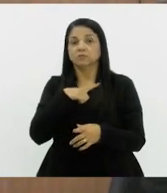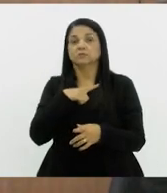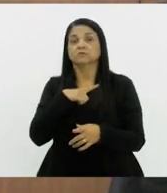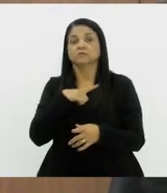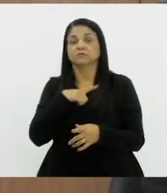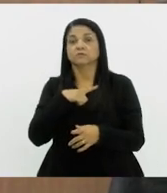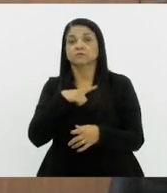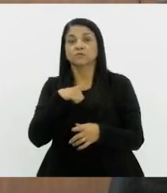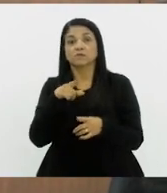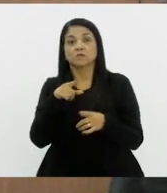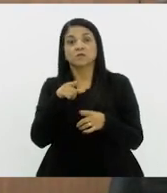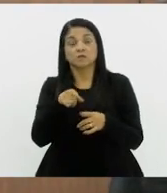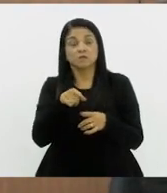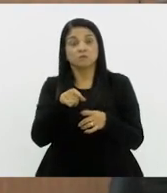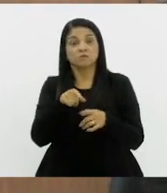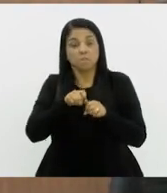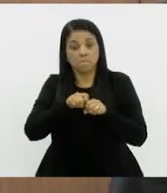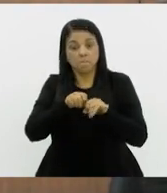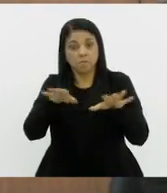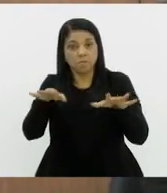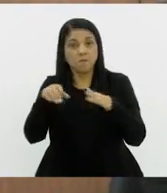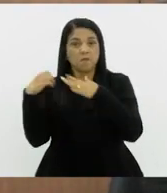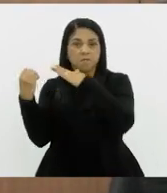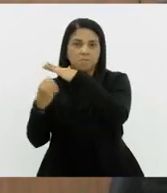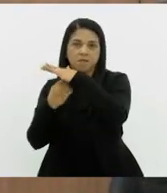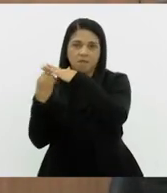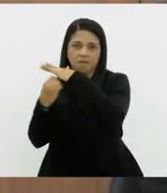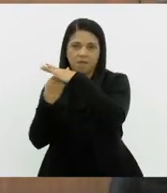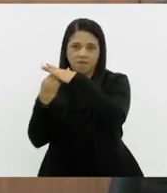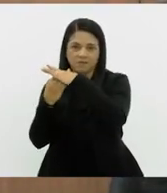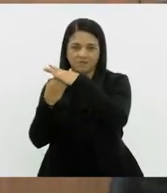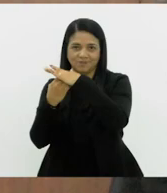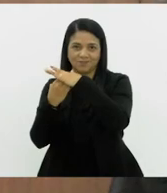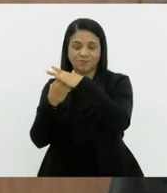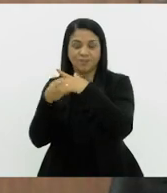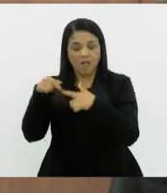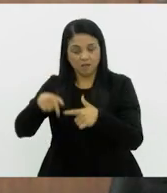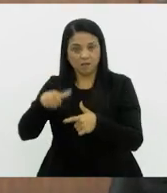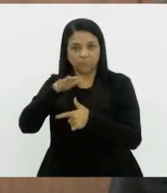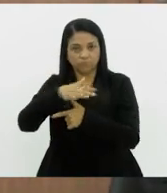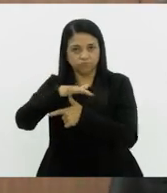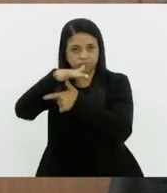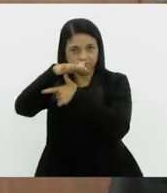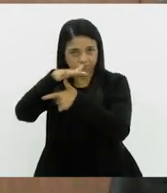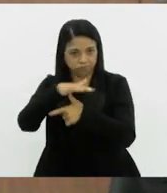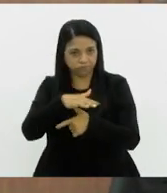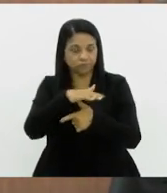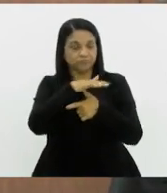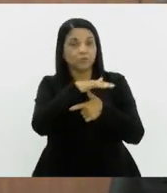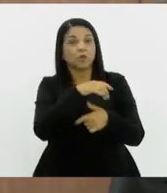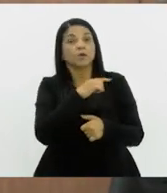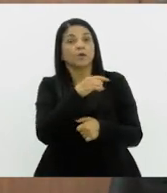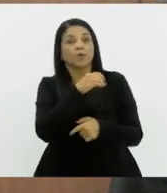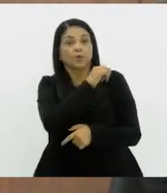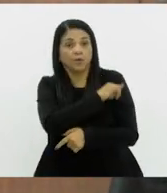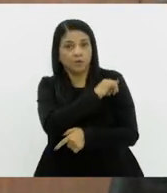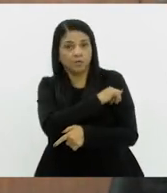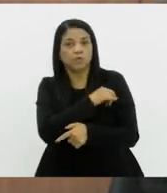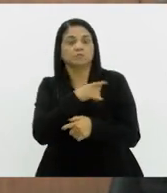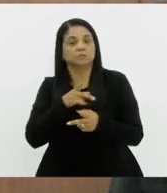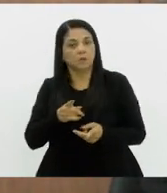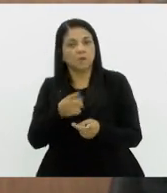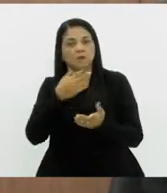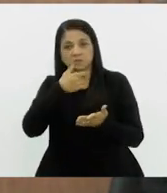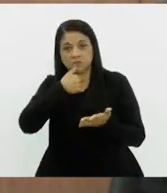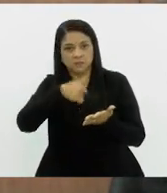que justamente isso se alastre para mais empresas, para que mais empresas que operam aqui no Rio de Janeiro possam passar a ostentar esse tipo de